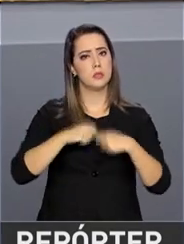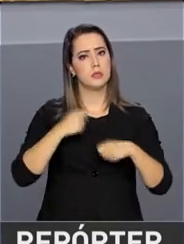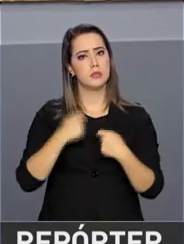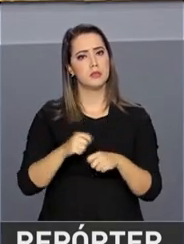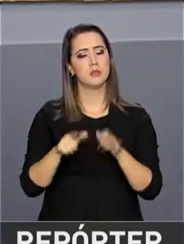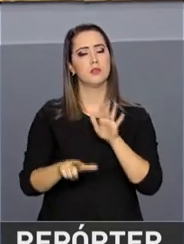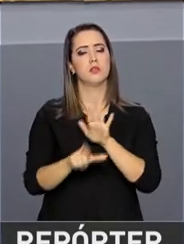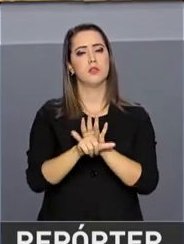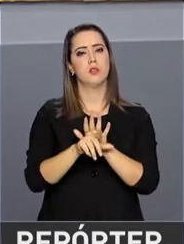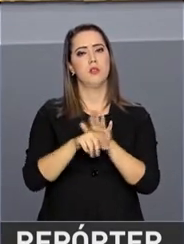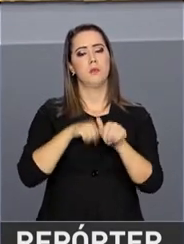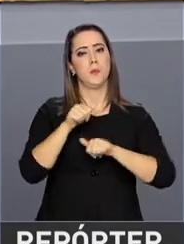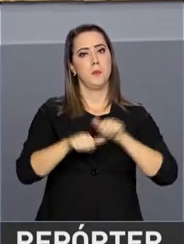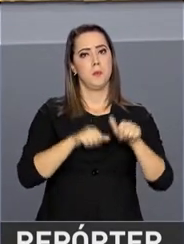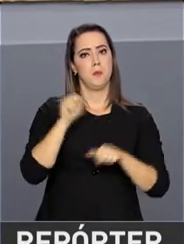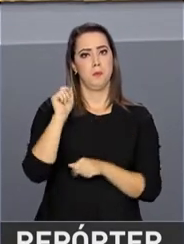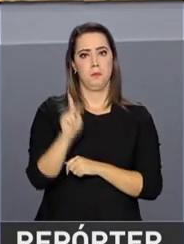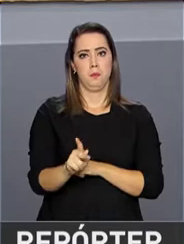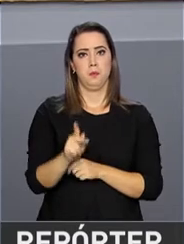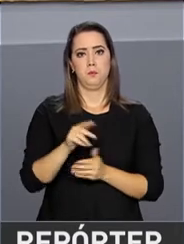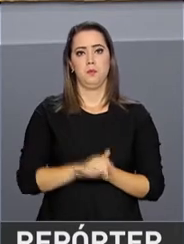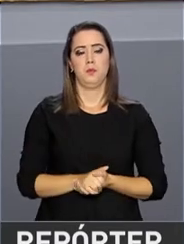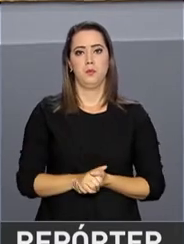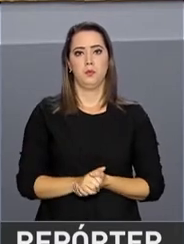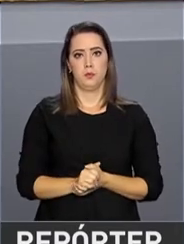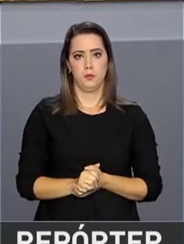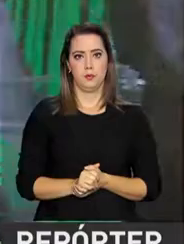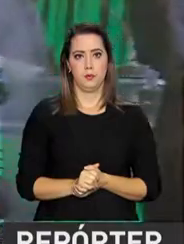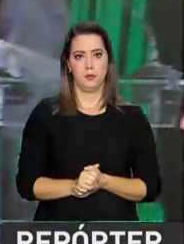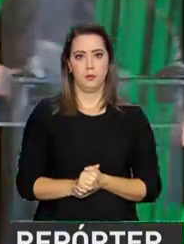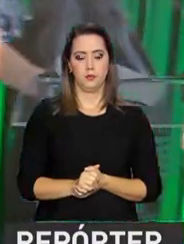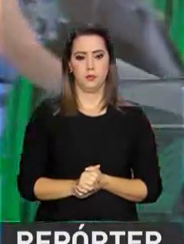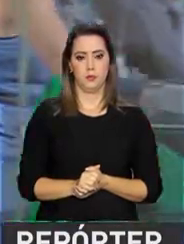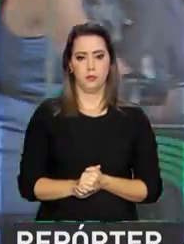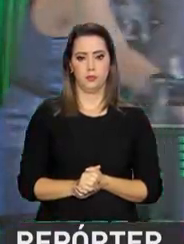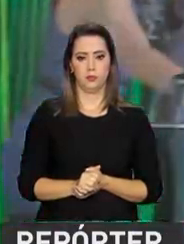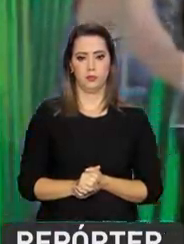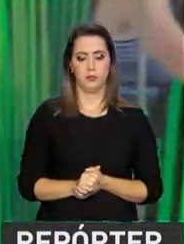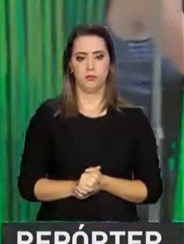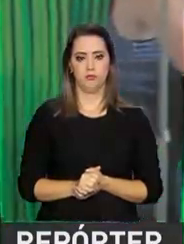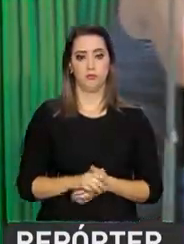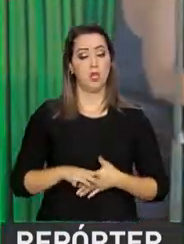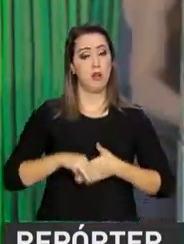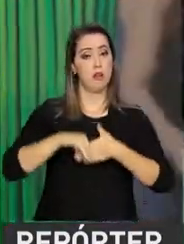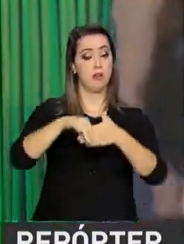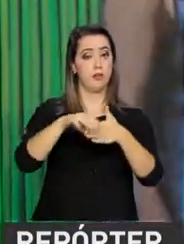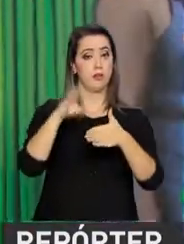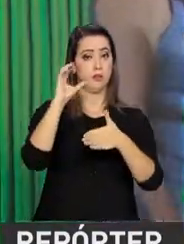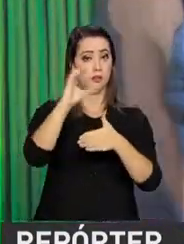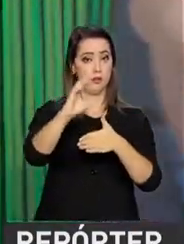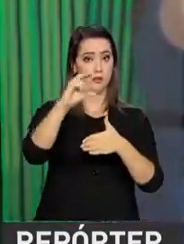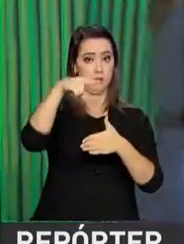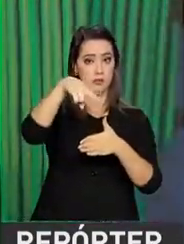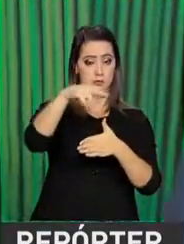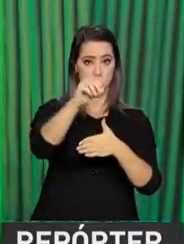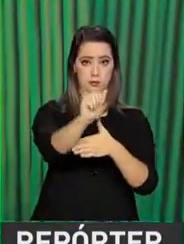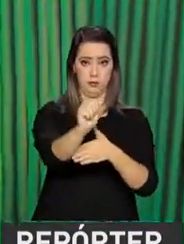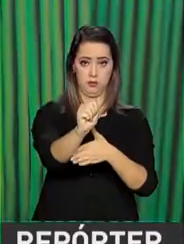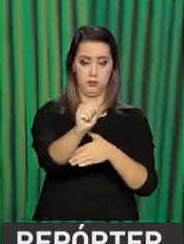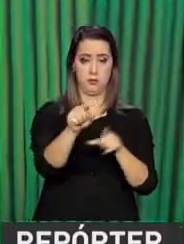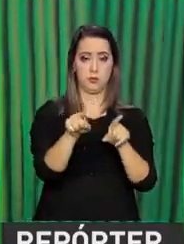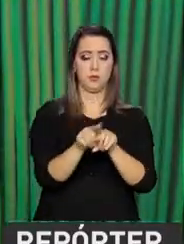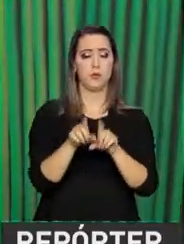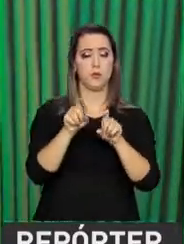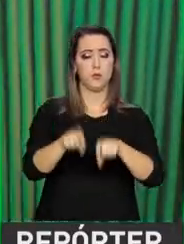a necessidade de aprovar a reforma da previdência no comando da cna a confederação da agricultura